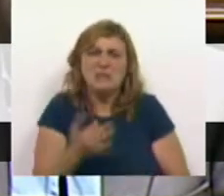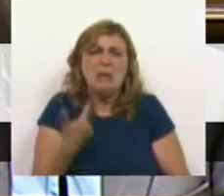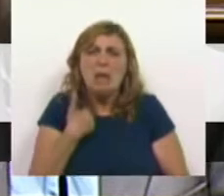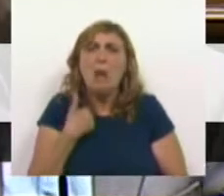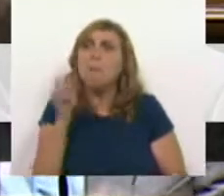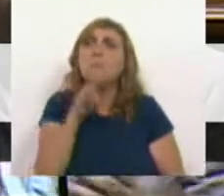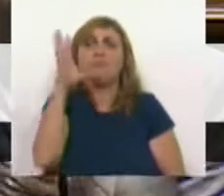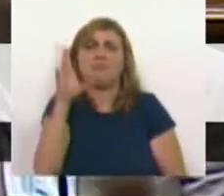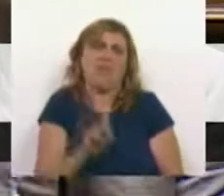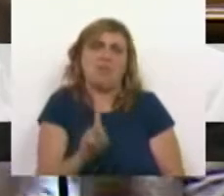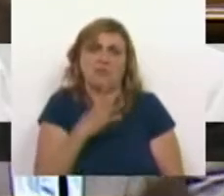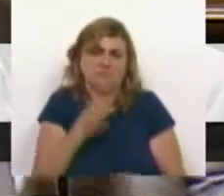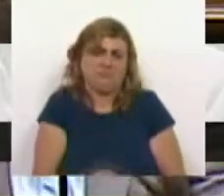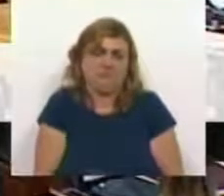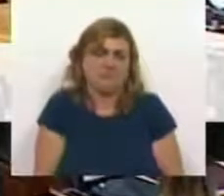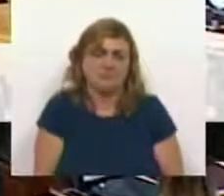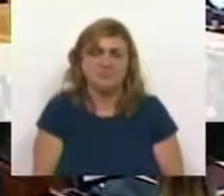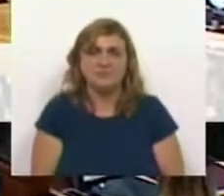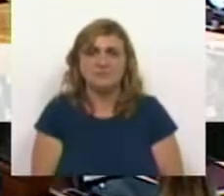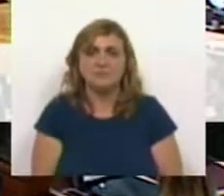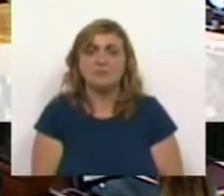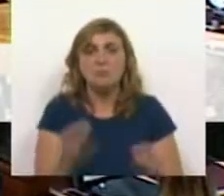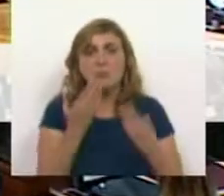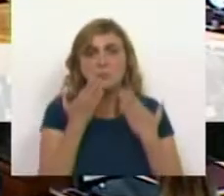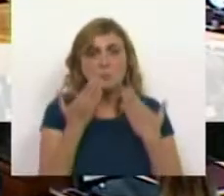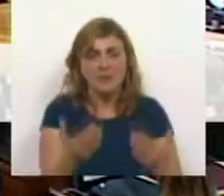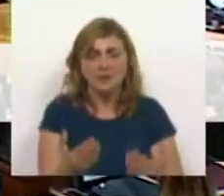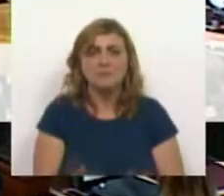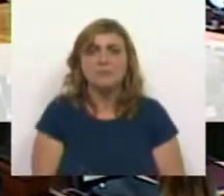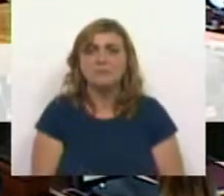nos surpreende. Muito obrigado. Muito obrigado, senhor deputado. Tem a palavra.